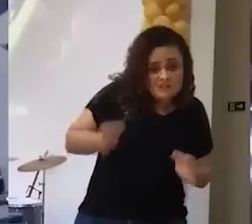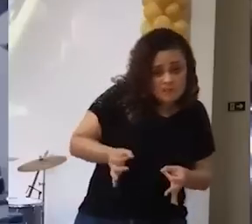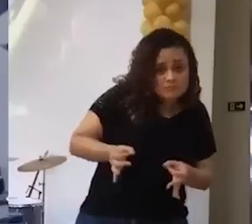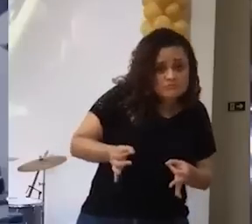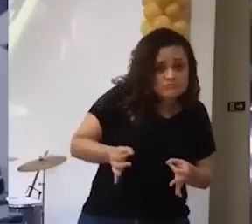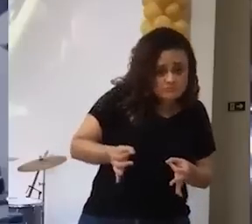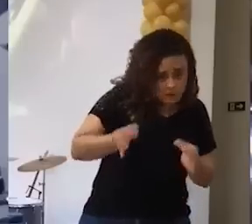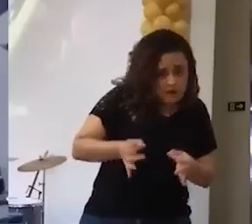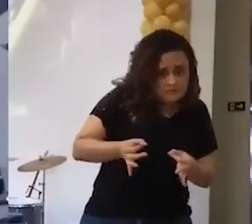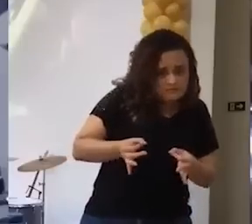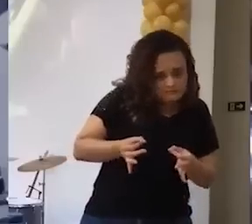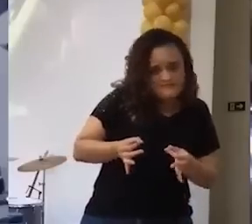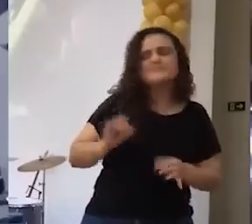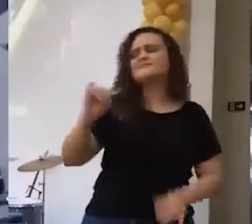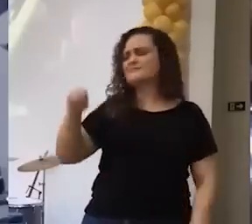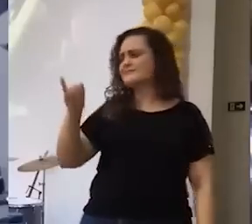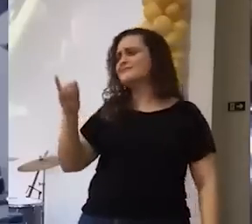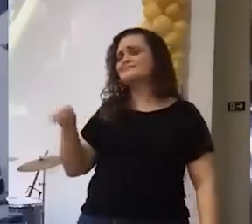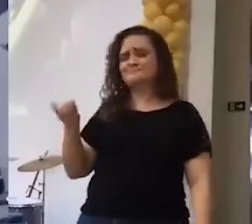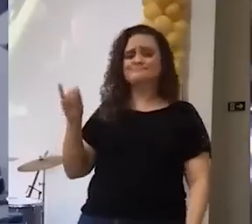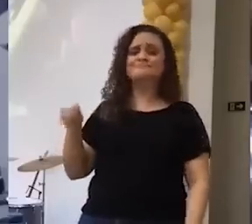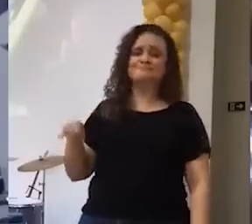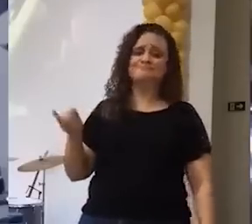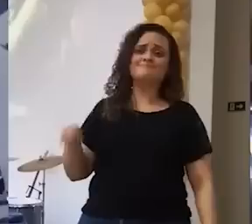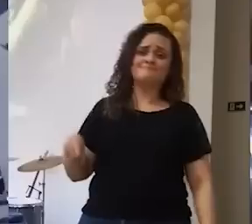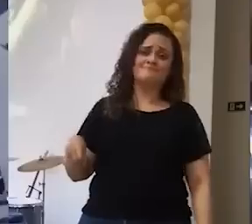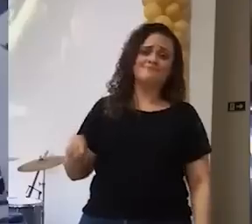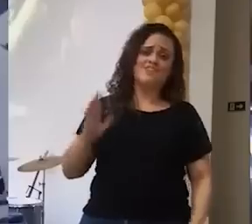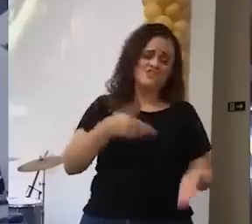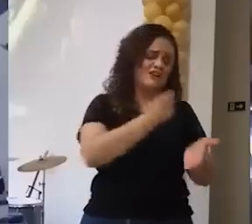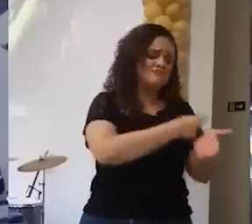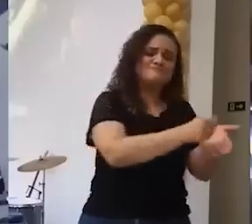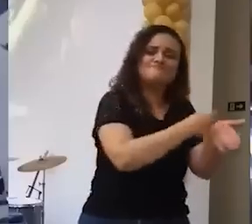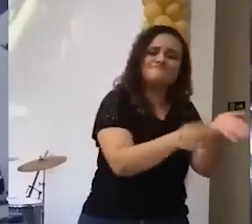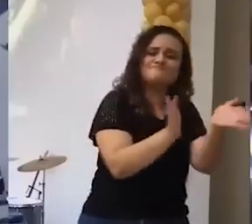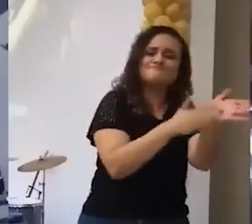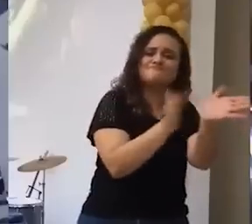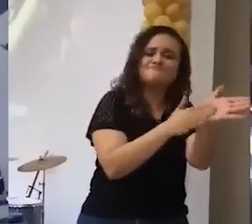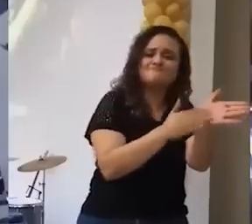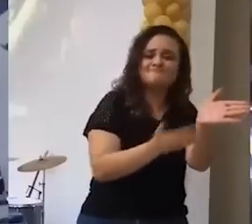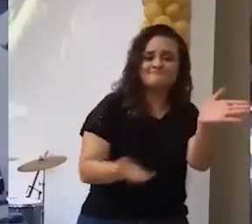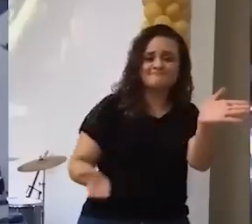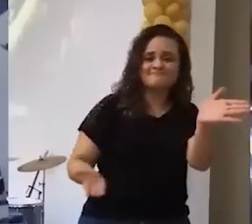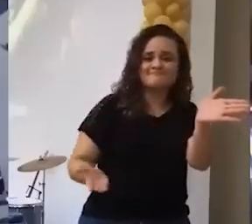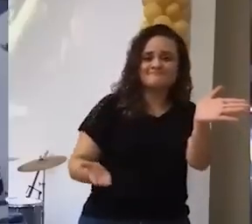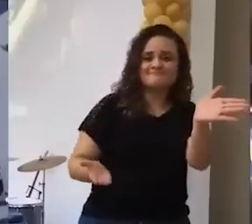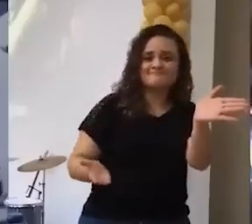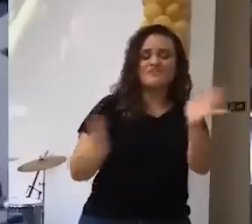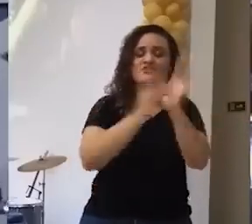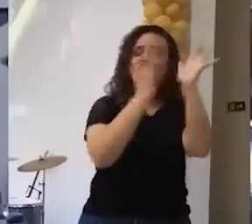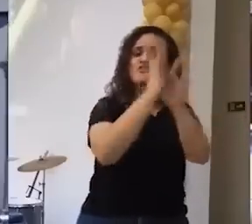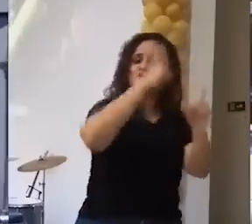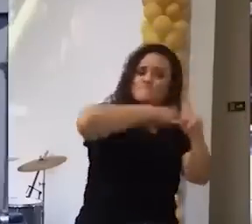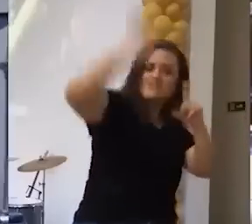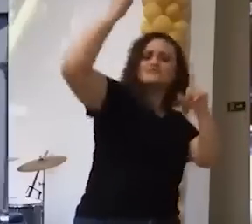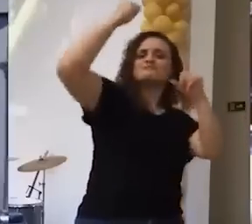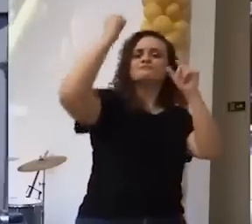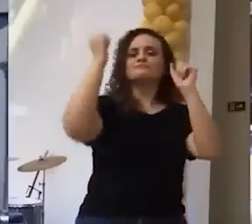Vai dar certo, o final já está escrito, e a vitória de Cristo e da sua igreja.